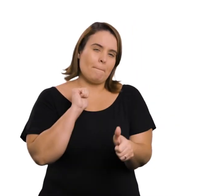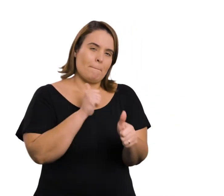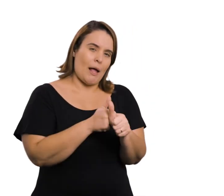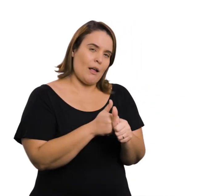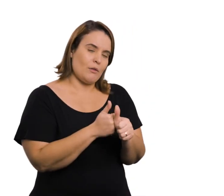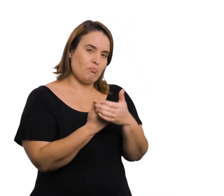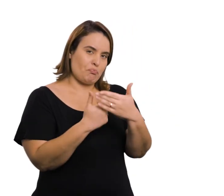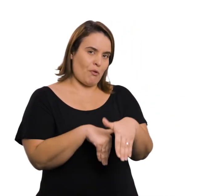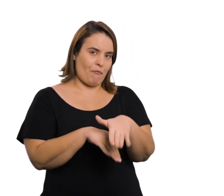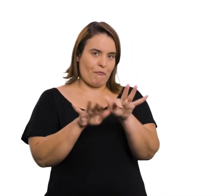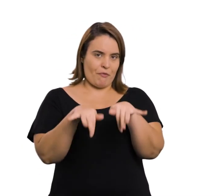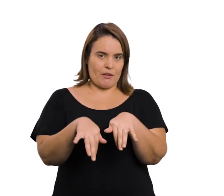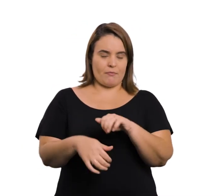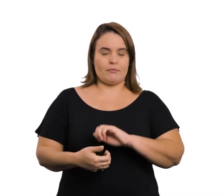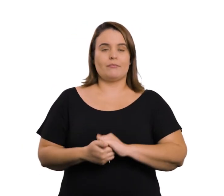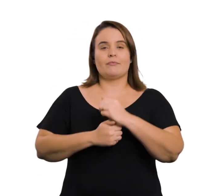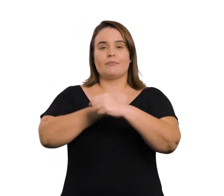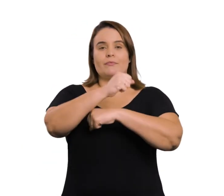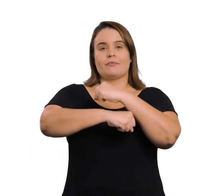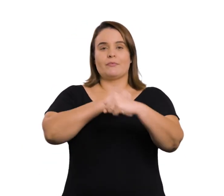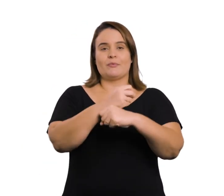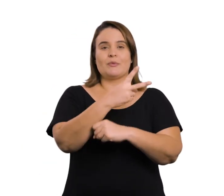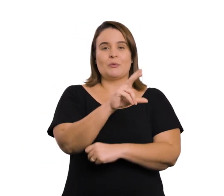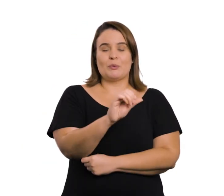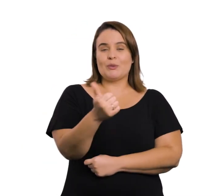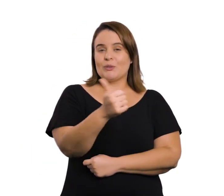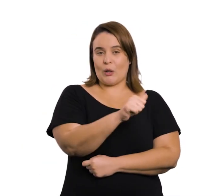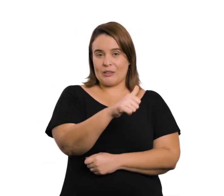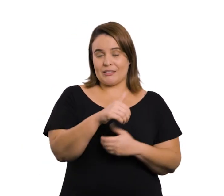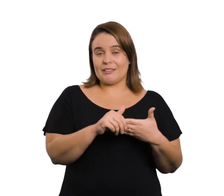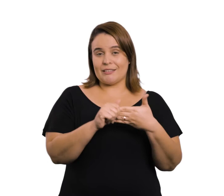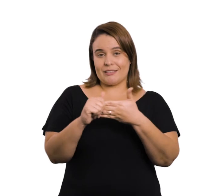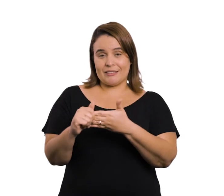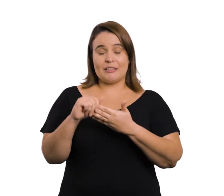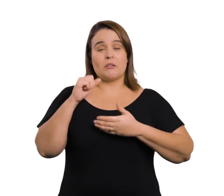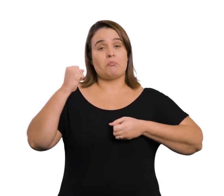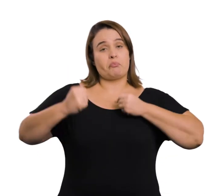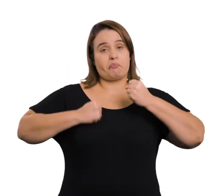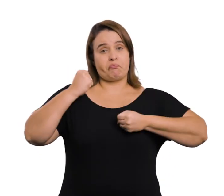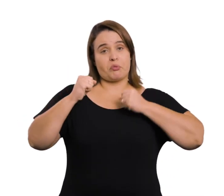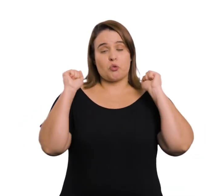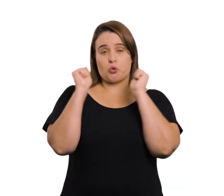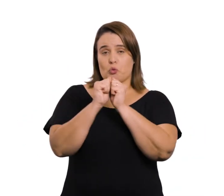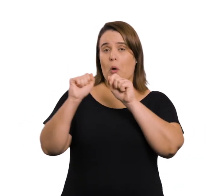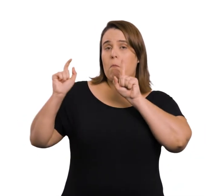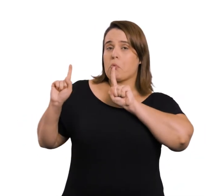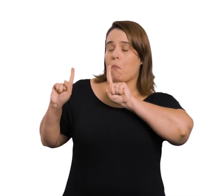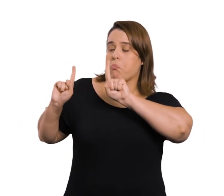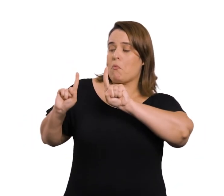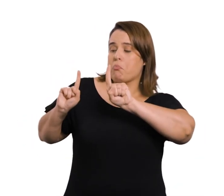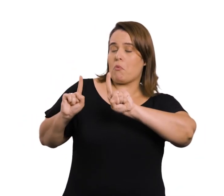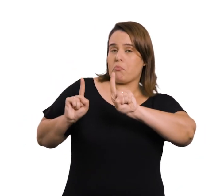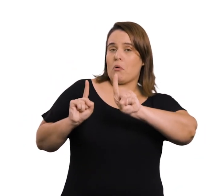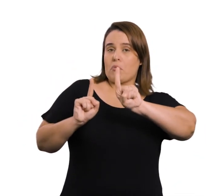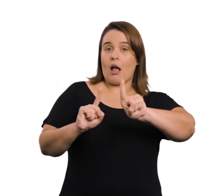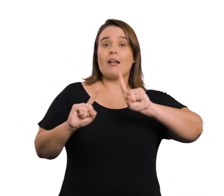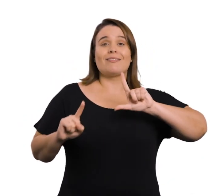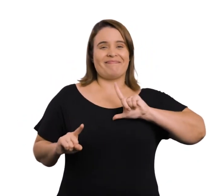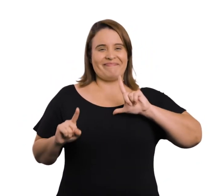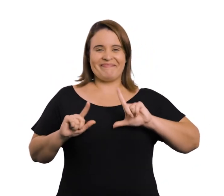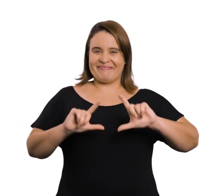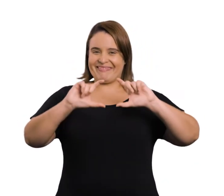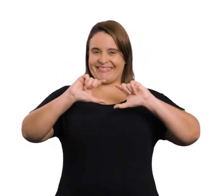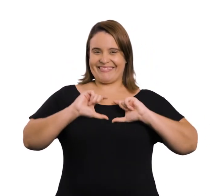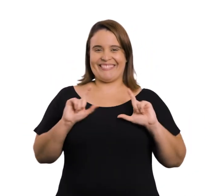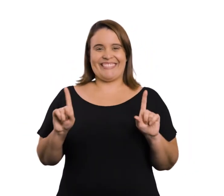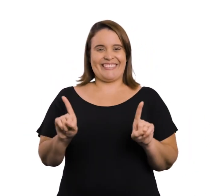aproxima, além de avisar quando está chegando à reta final. Desde 2011, o atleta guia, que corre ao lado do atleta